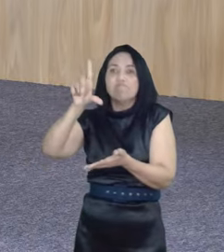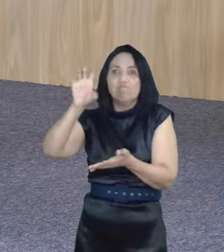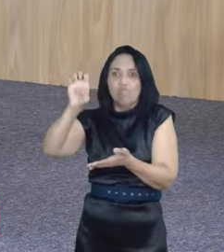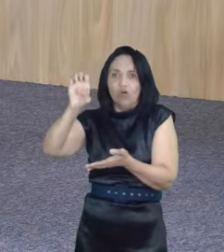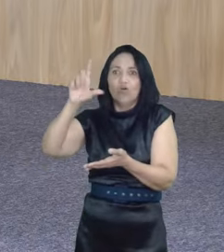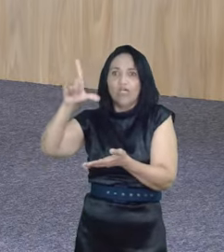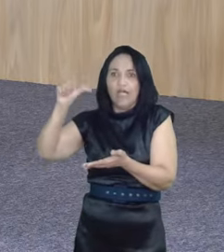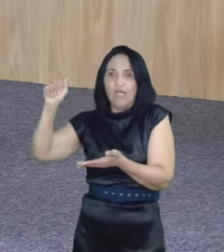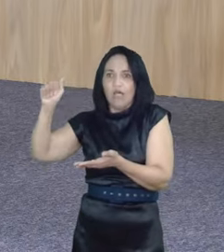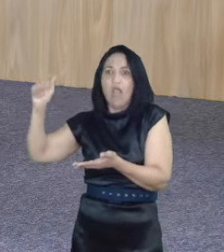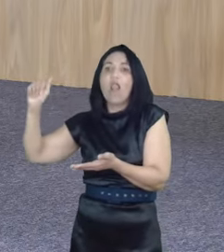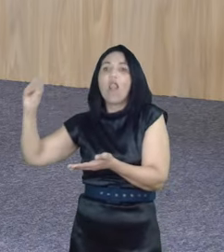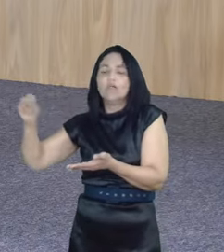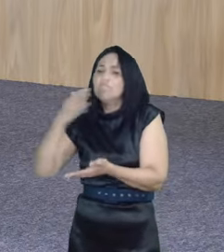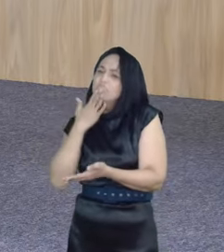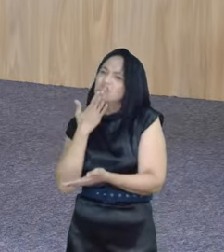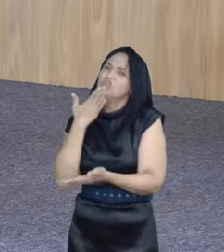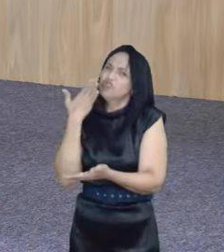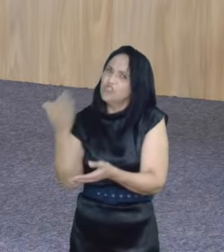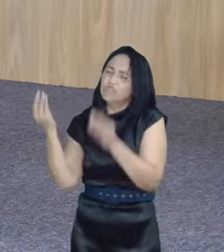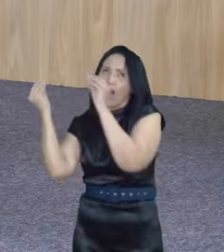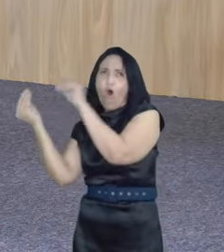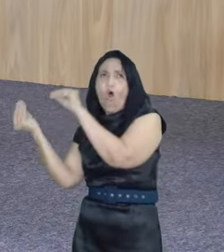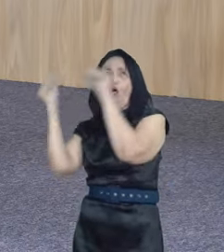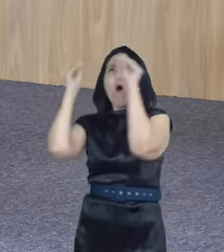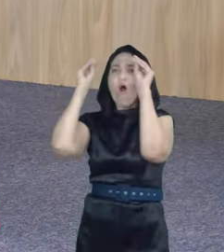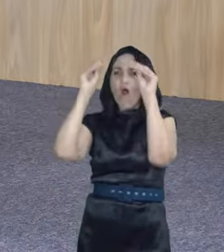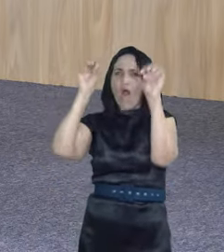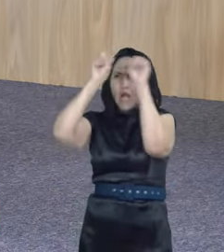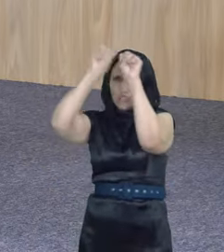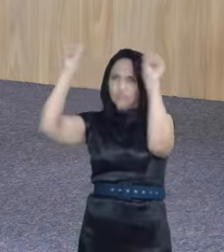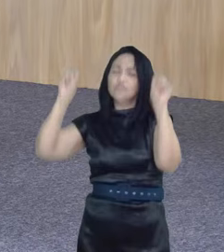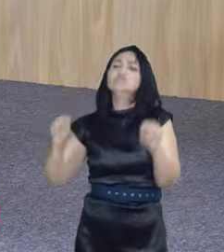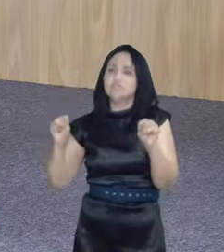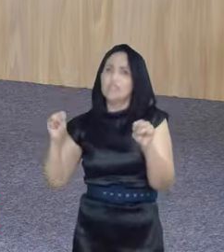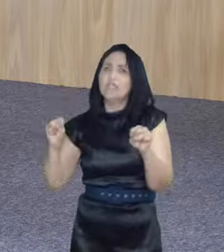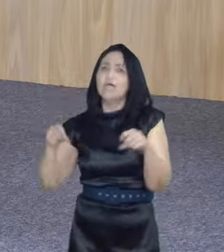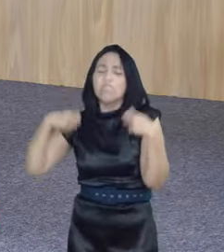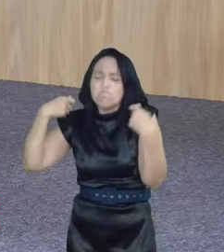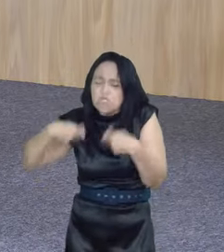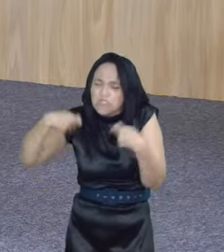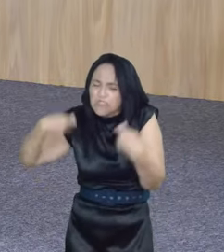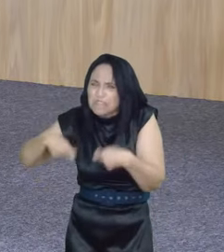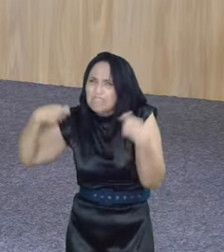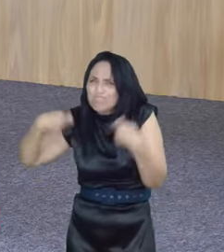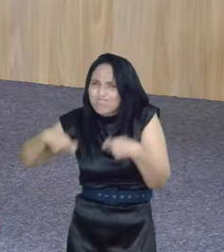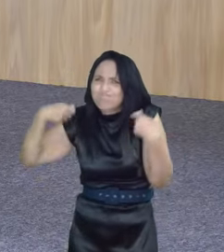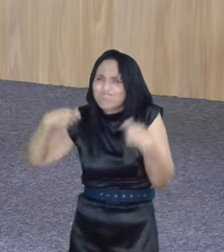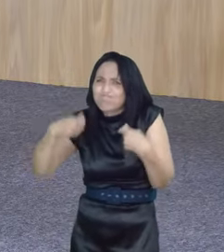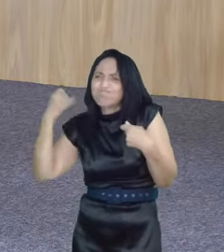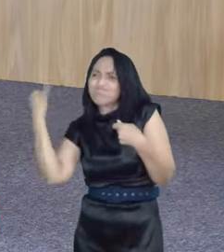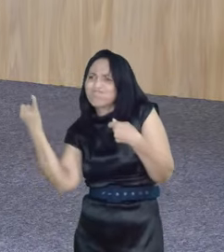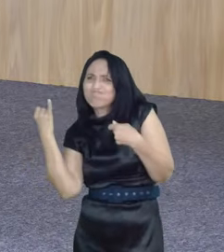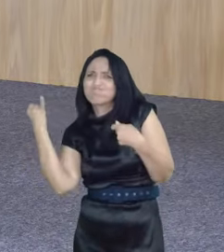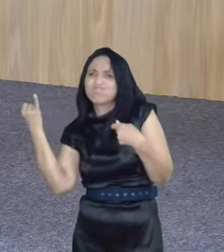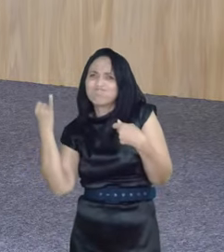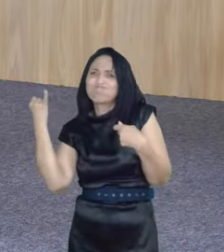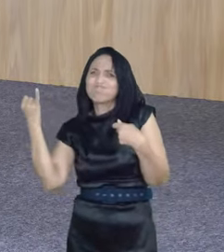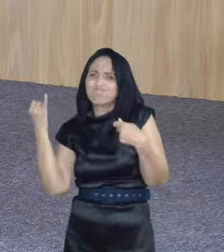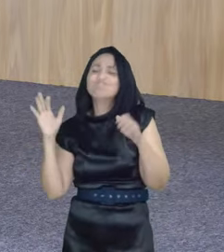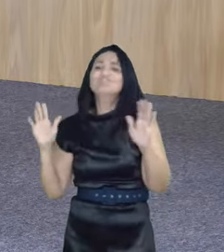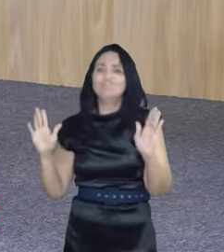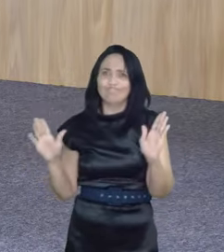dirigentes, né, pedindo para colocar. Nós precisamos, lembre-se que tem, além de